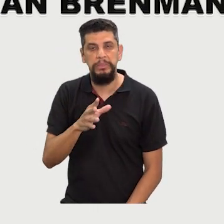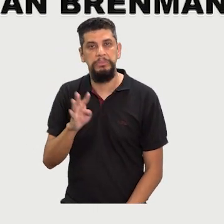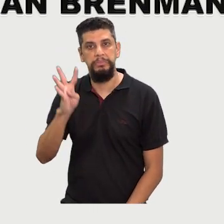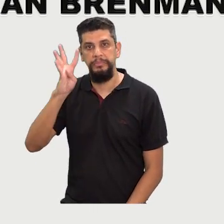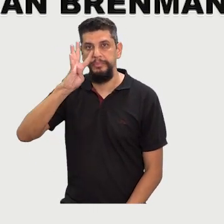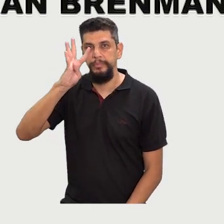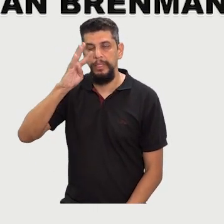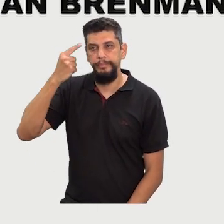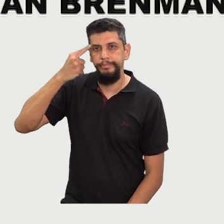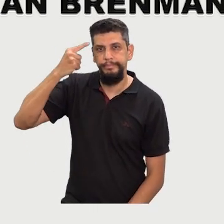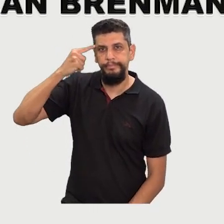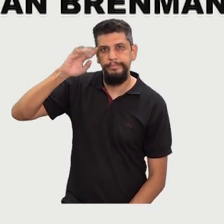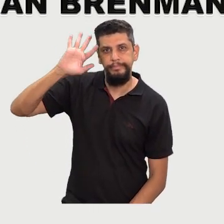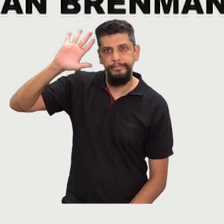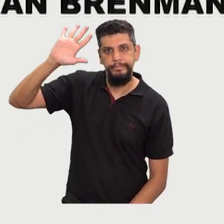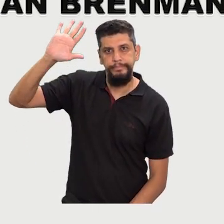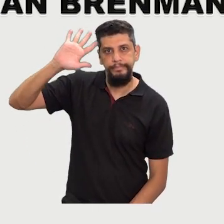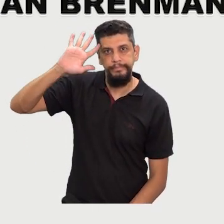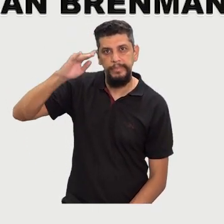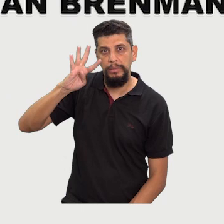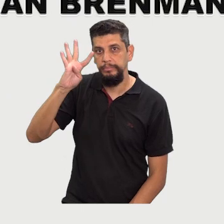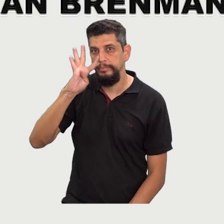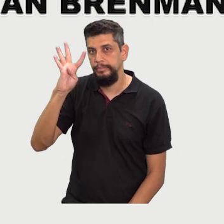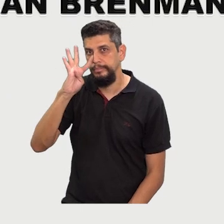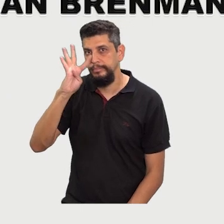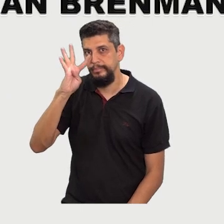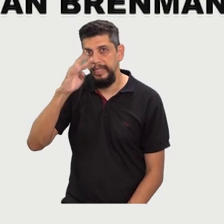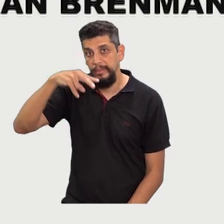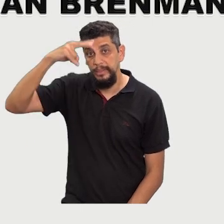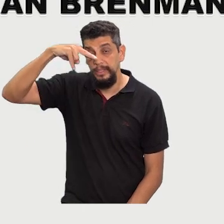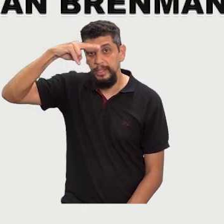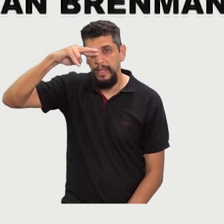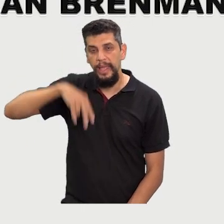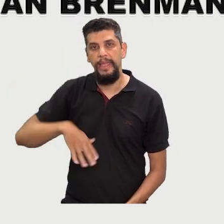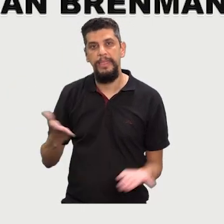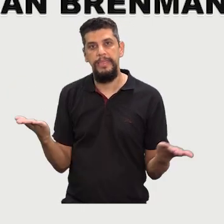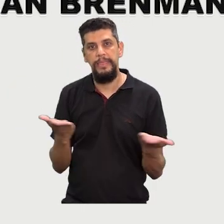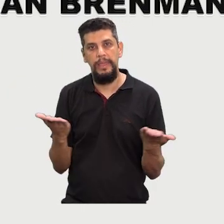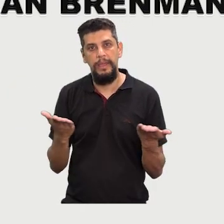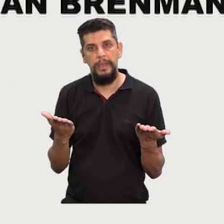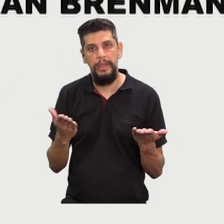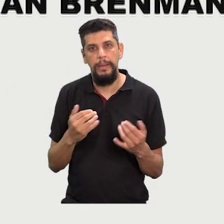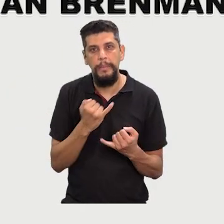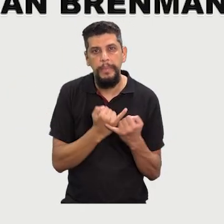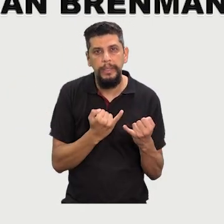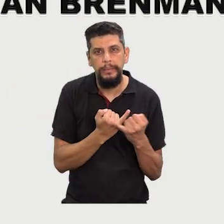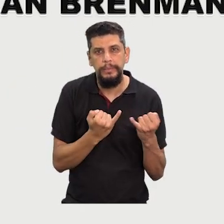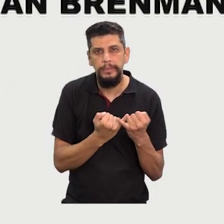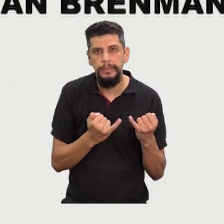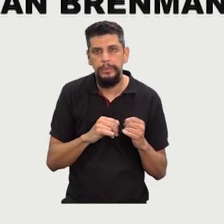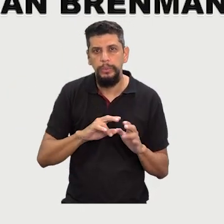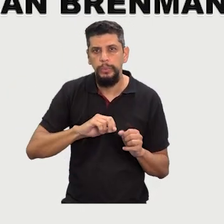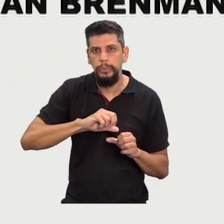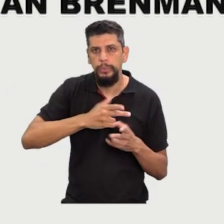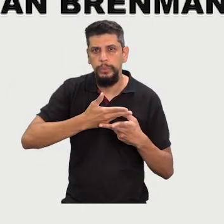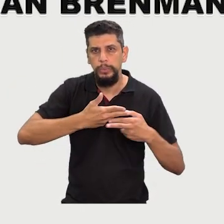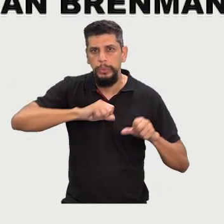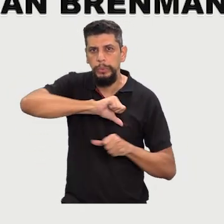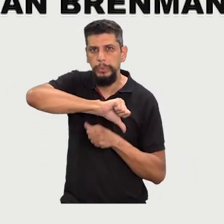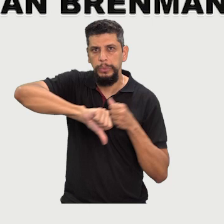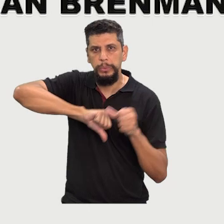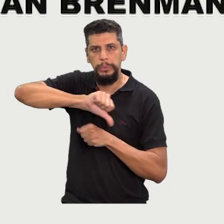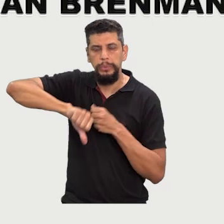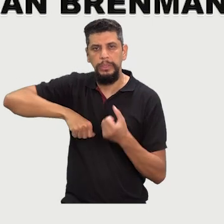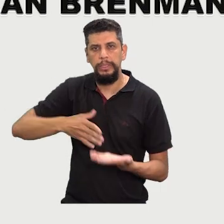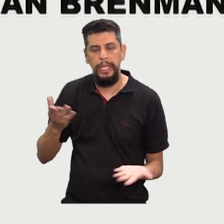mitos, ficam muito pensativas e entusiasmadas com isso. Então, ele fala que parece que algo se